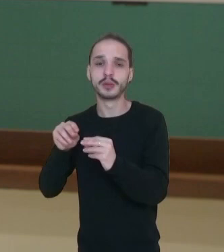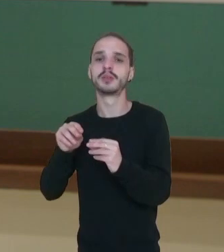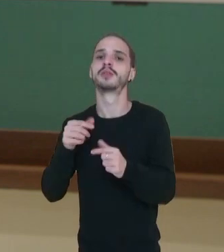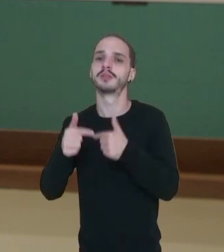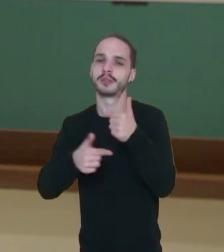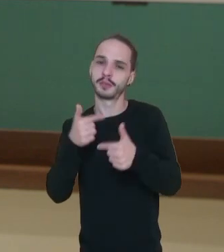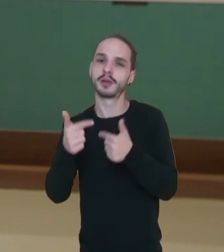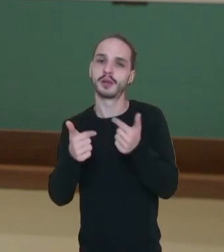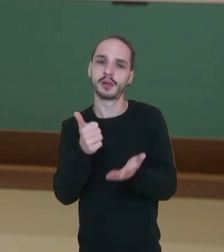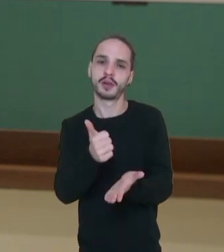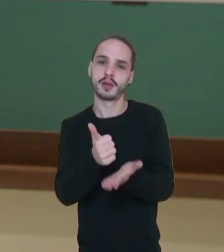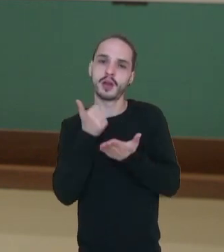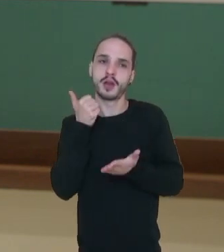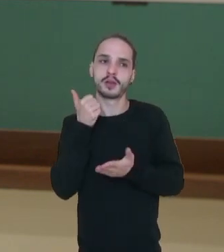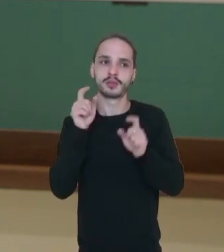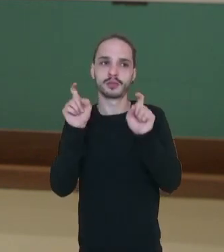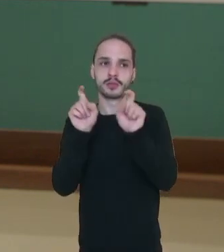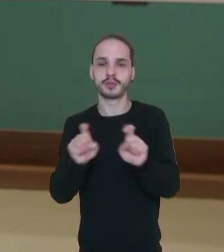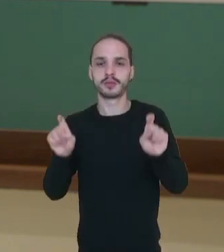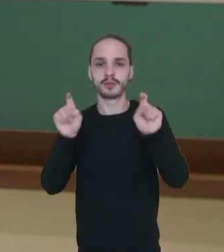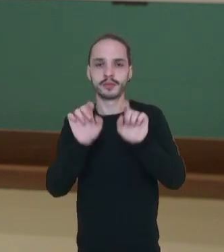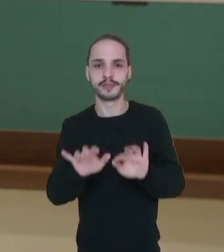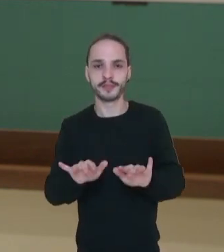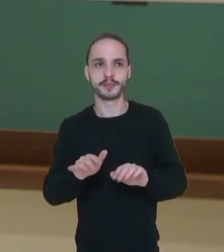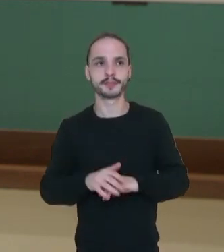ajuda da informática, né? Então, olha,